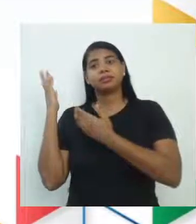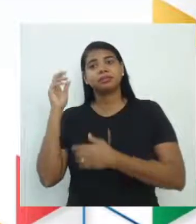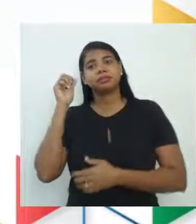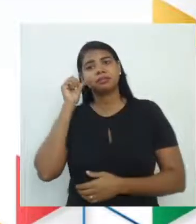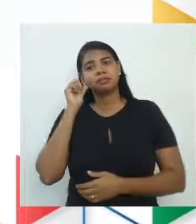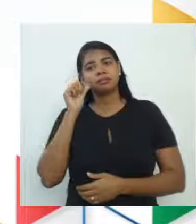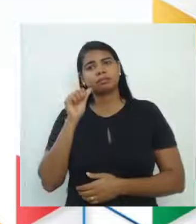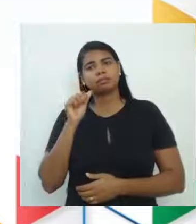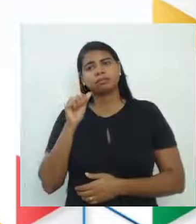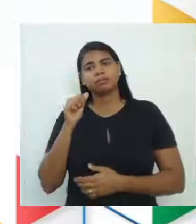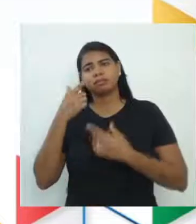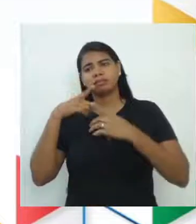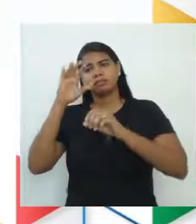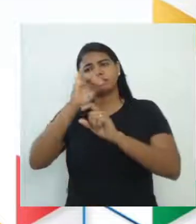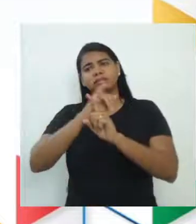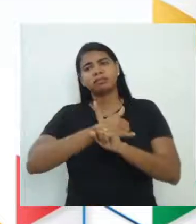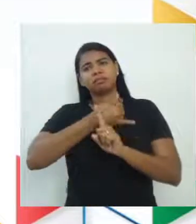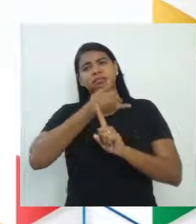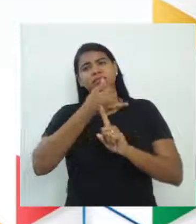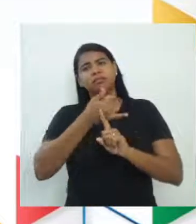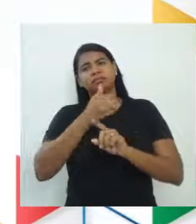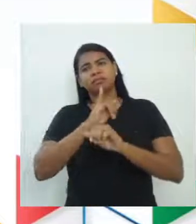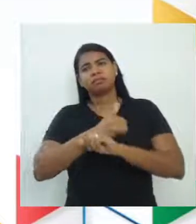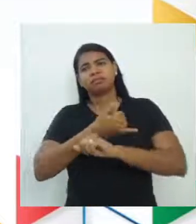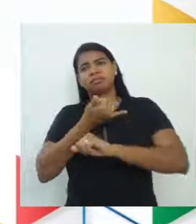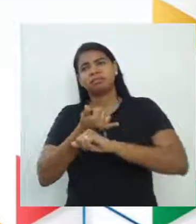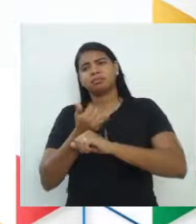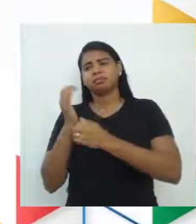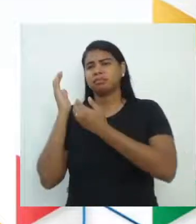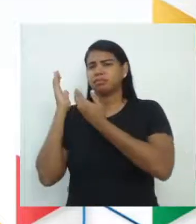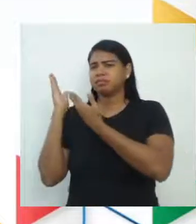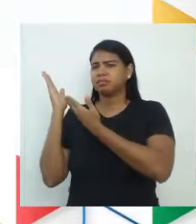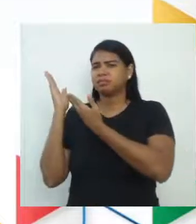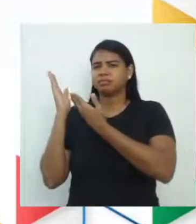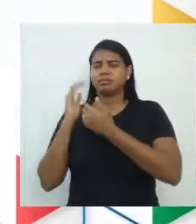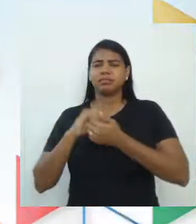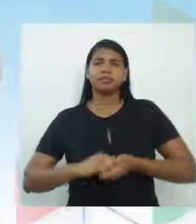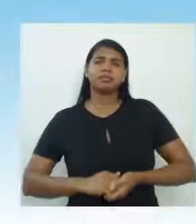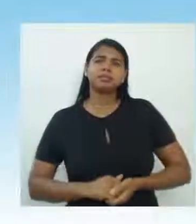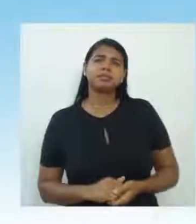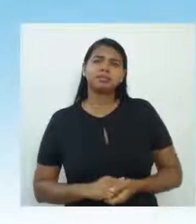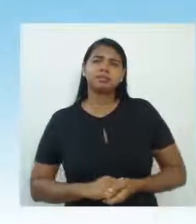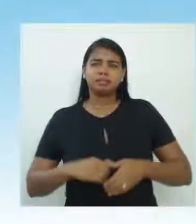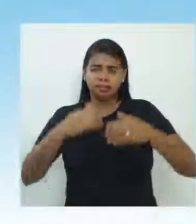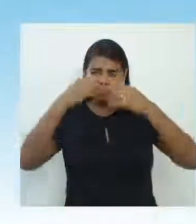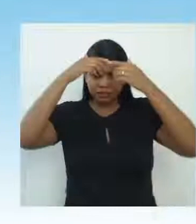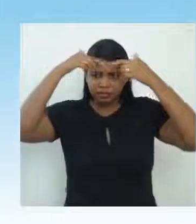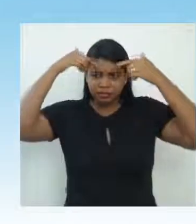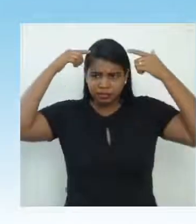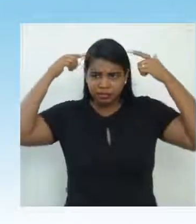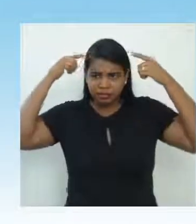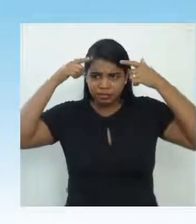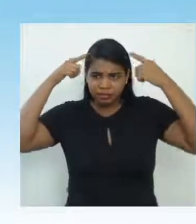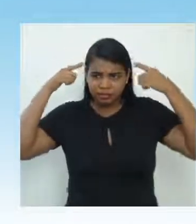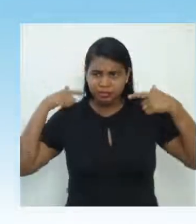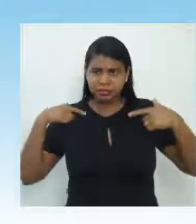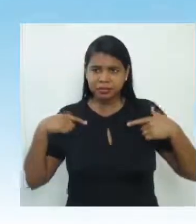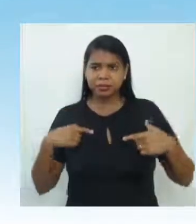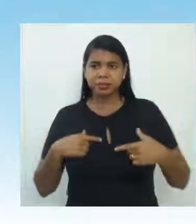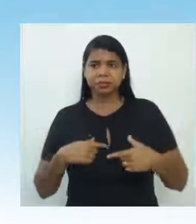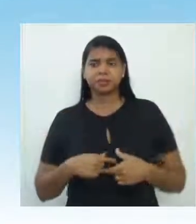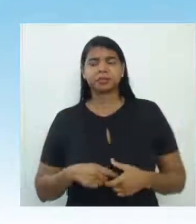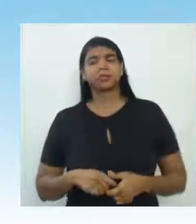sendo discriminada por ela ser islâmica. Eu tá usando o hijab, né? Que é esse véu. O véu, exatamente. E eu trago aqui